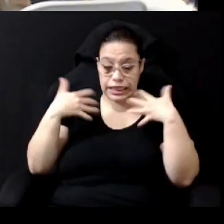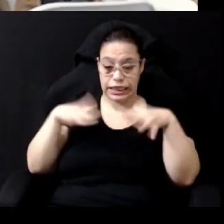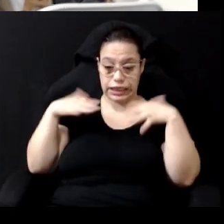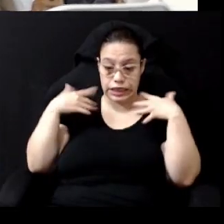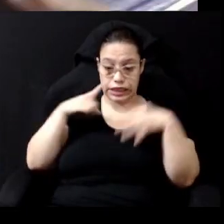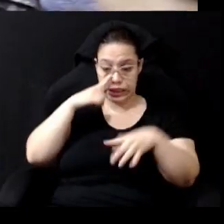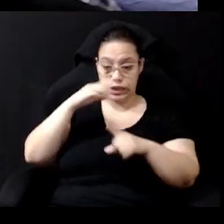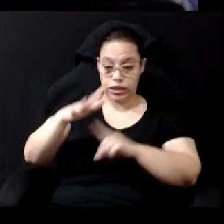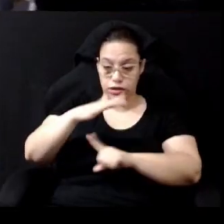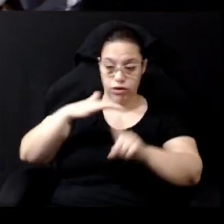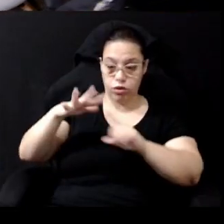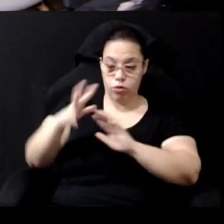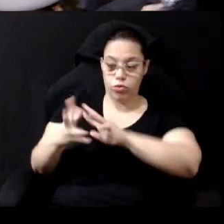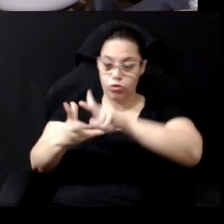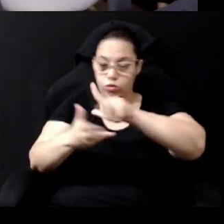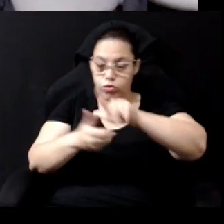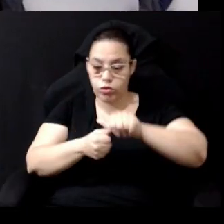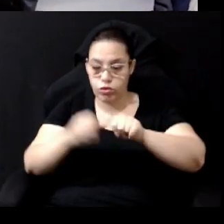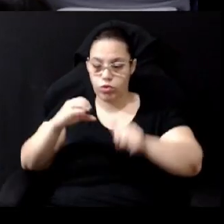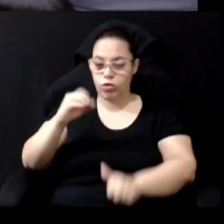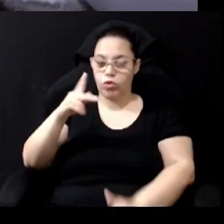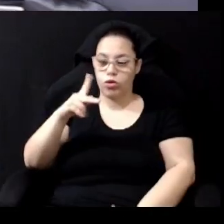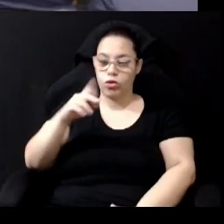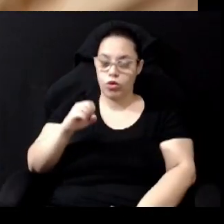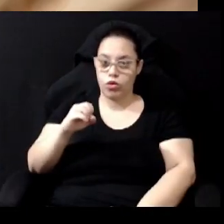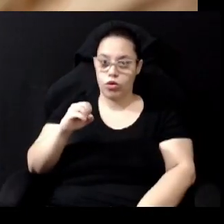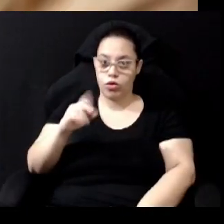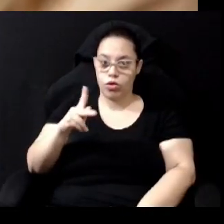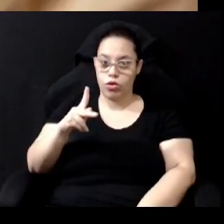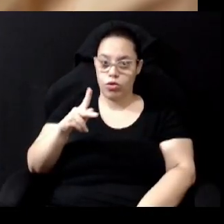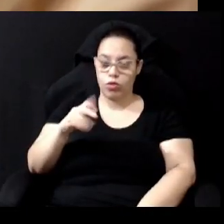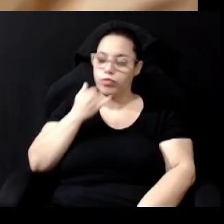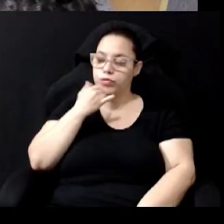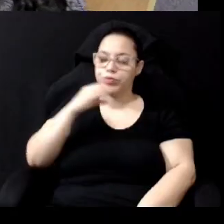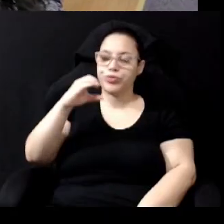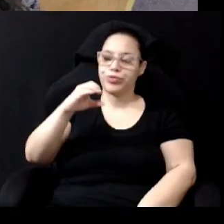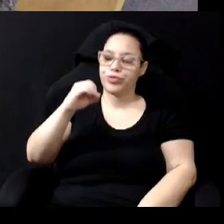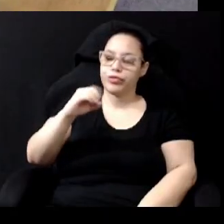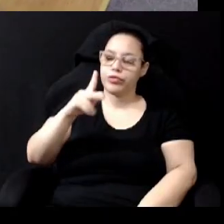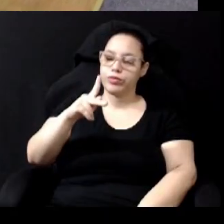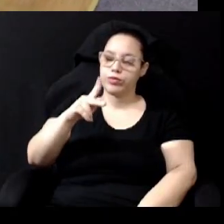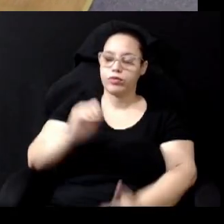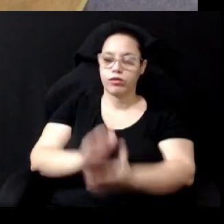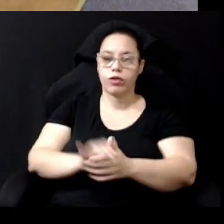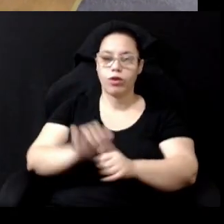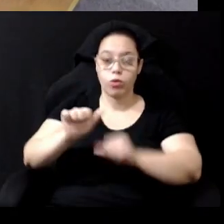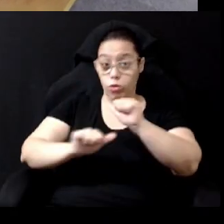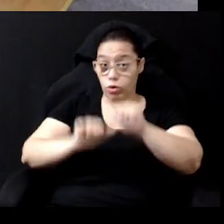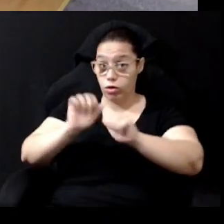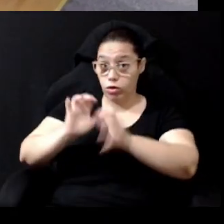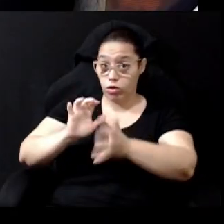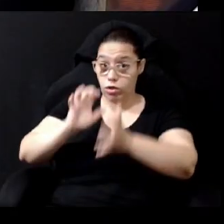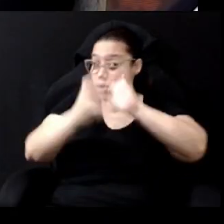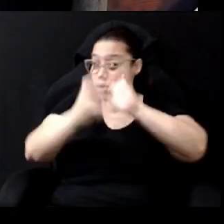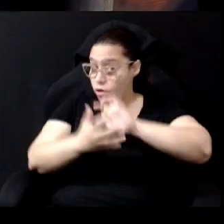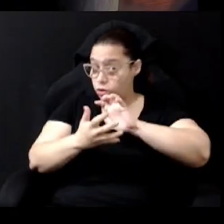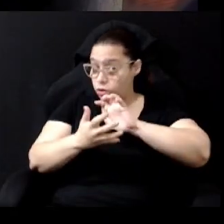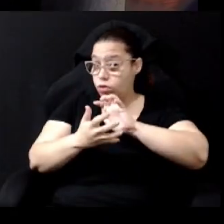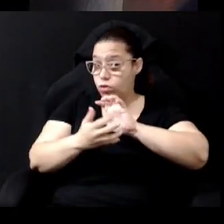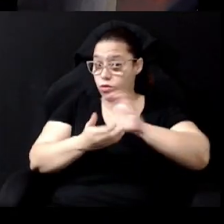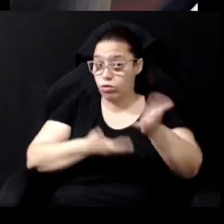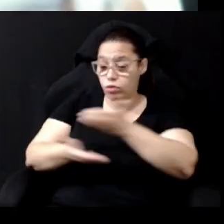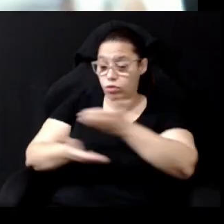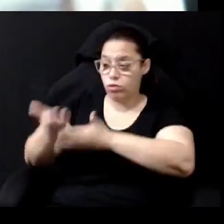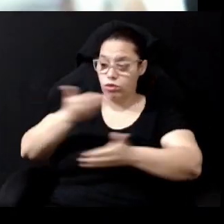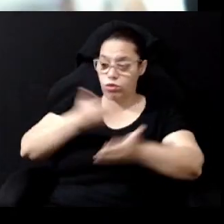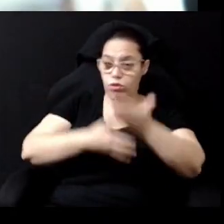humanas perigosas ao sistema climático mundial. A COP é um fórum multilateral de tomada de decisões sobre mudanças climáticas